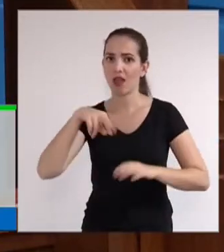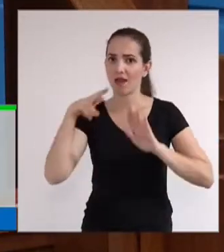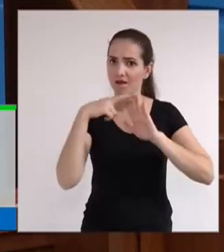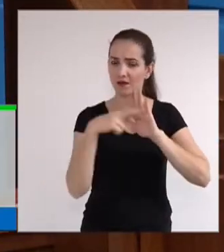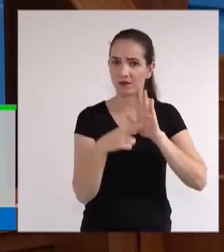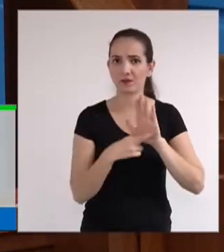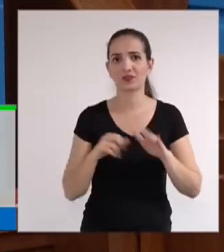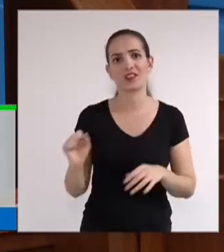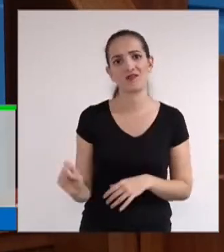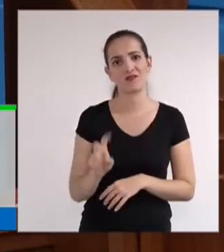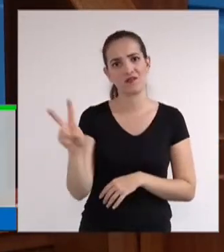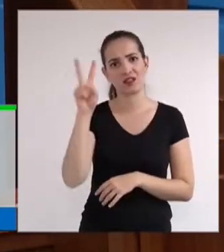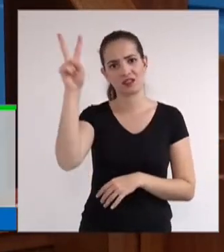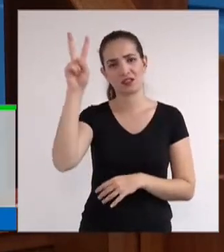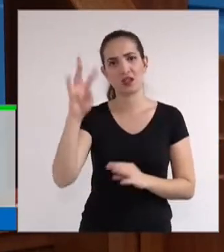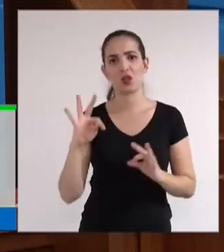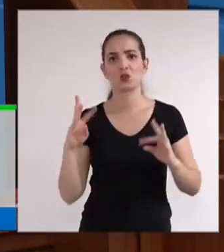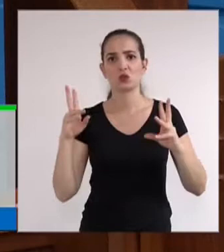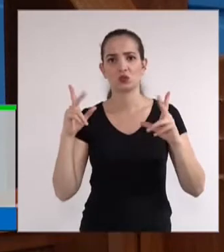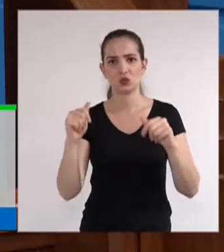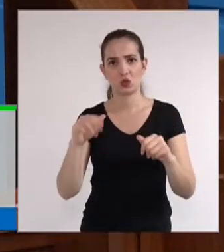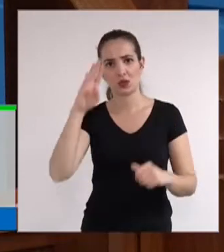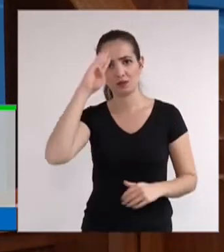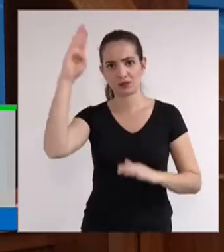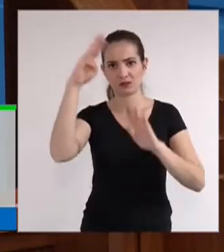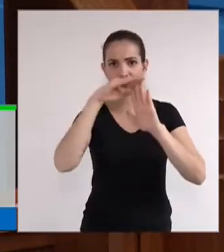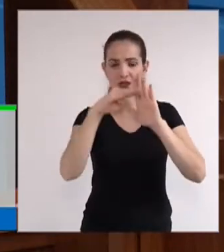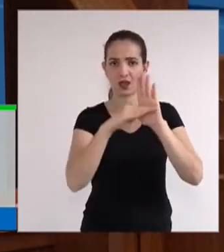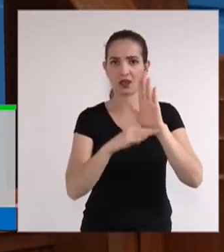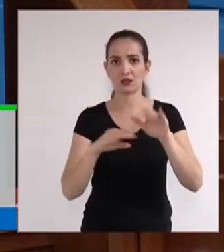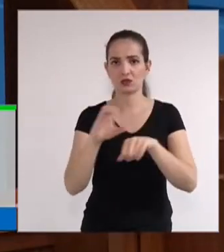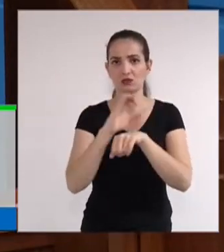de validade, há um princípio constitucional determinando isso.